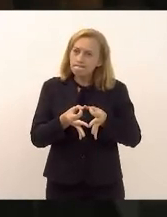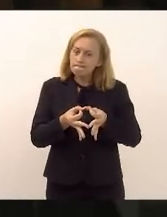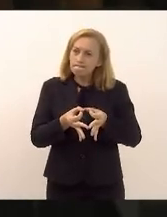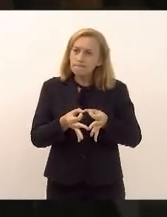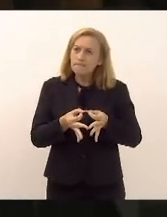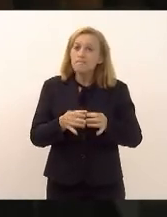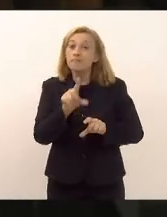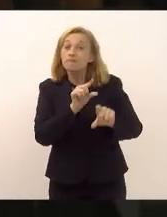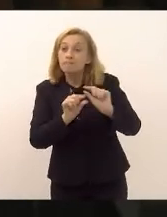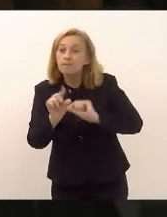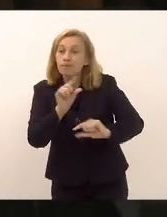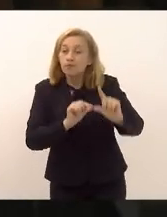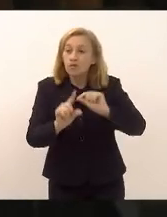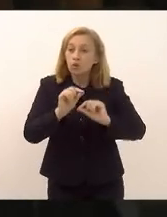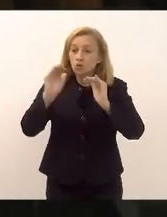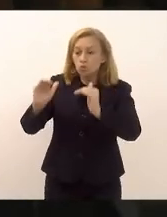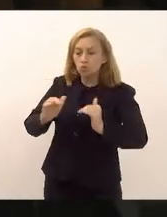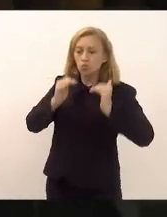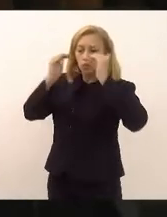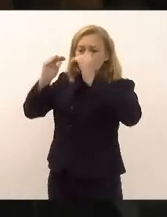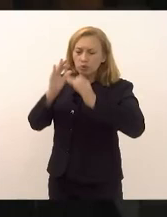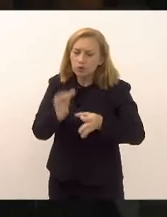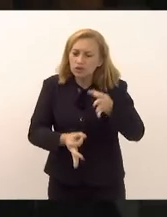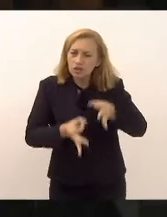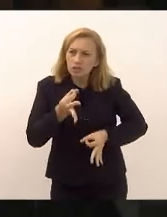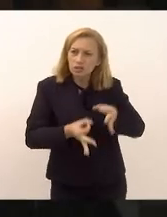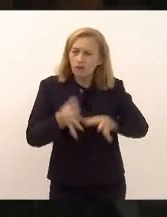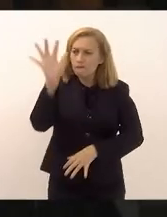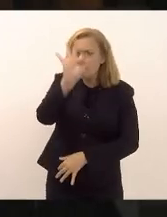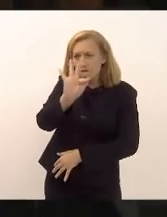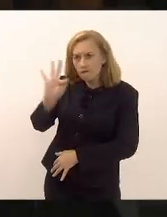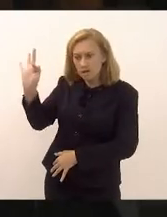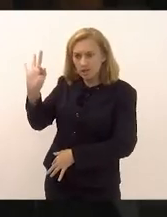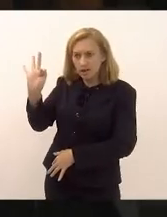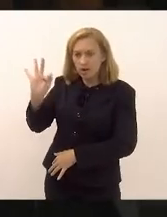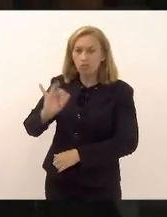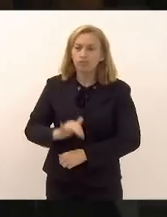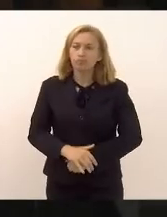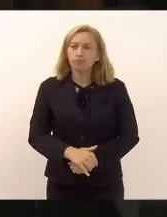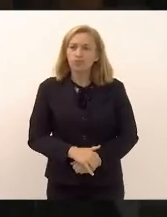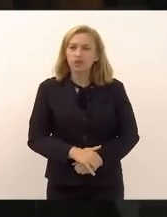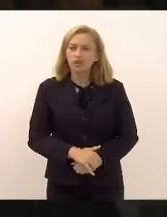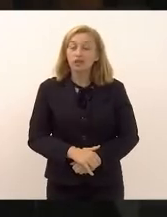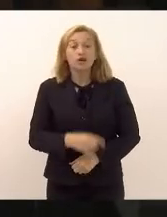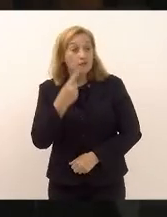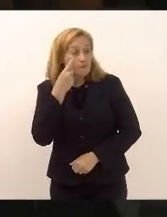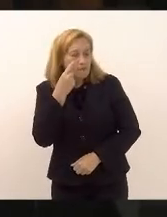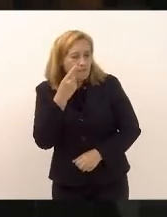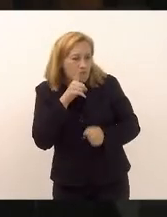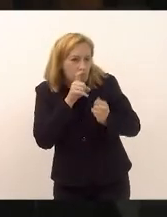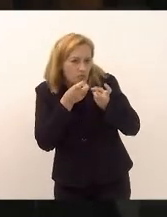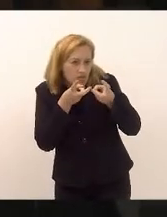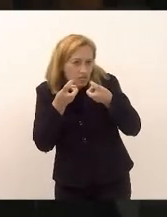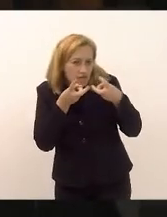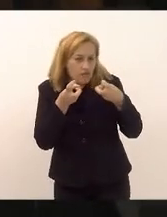as decisões do Supremo Tribunal Federal, há de se verificar, diz